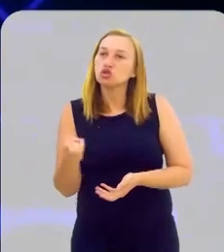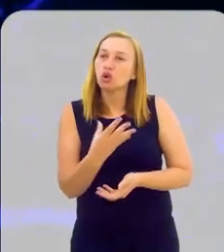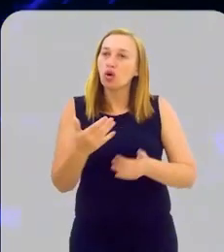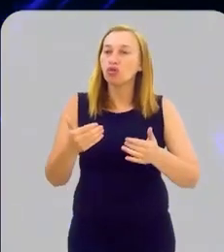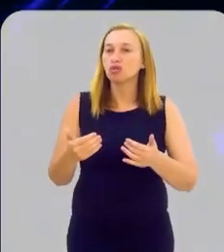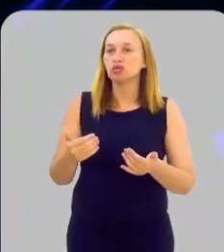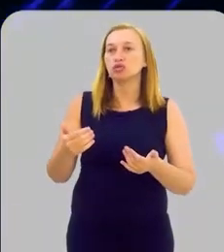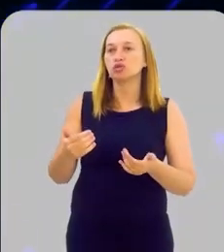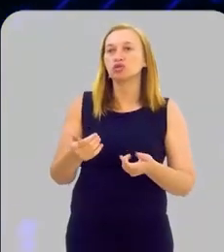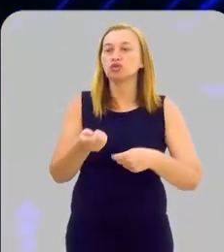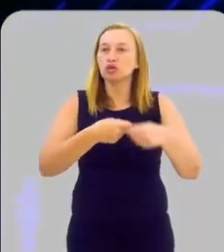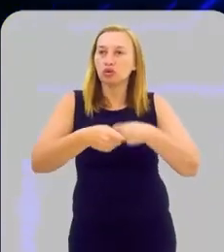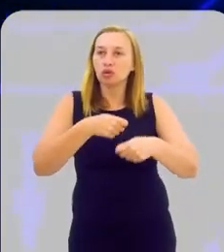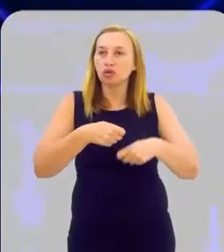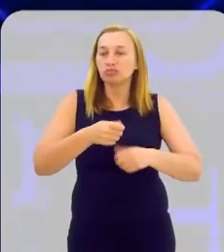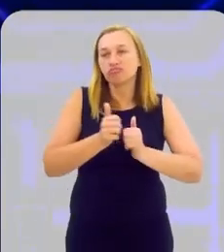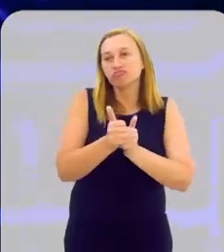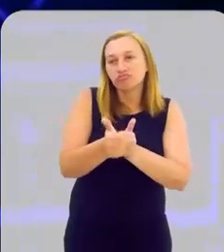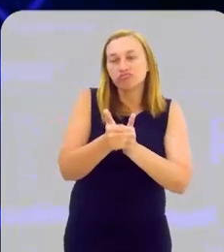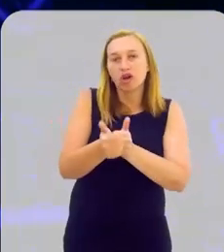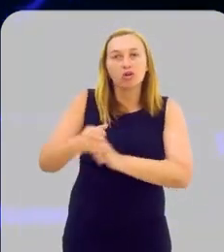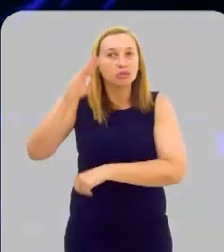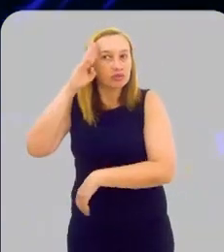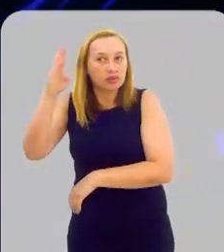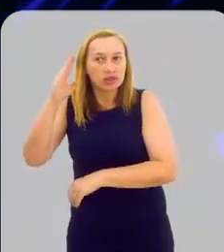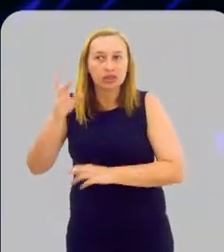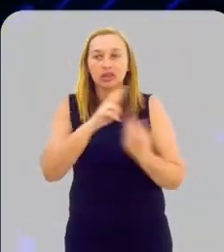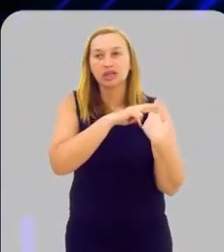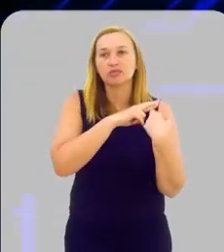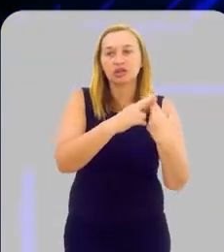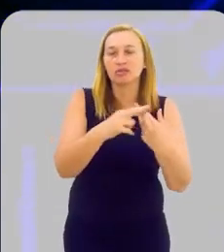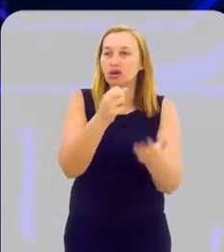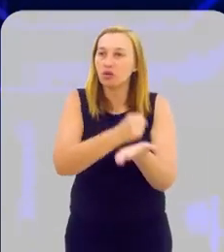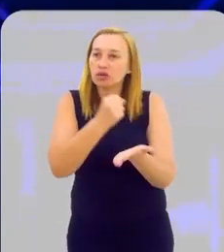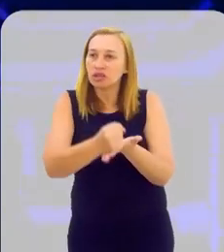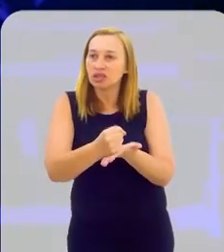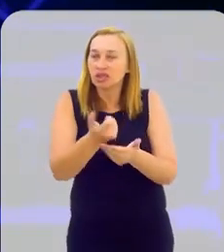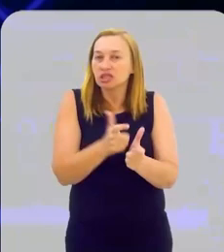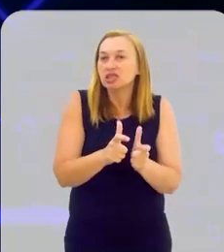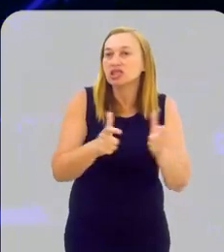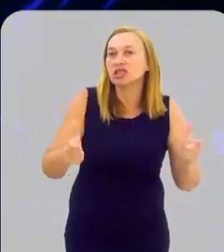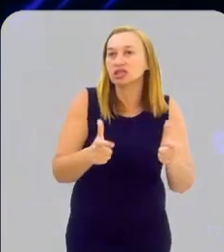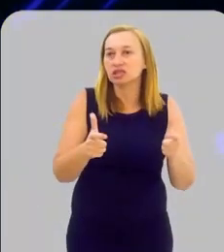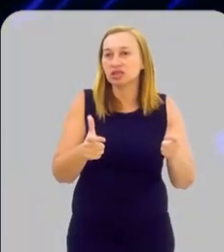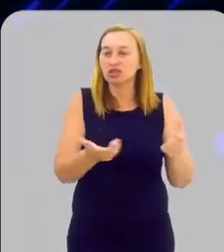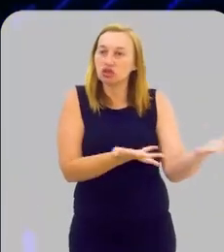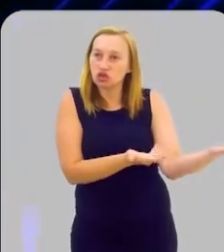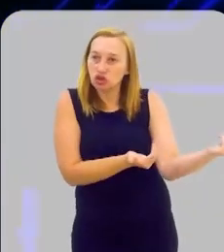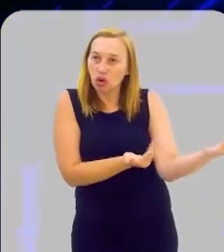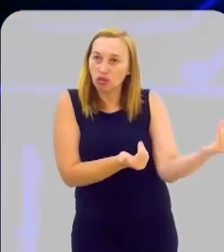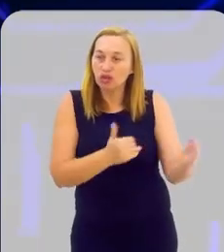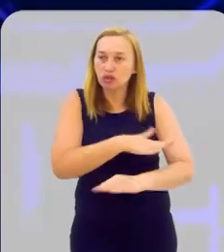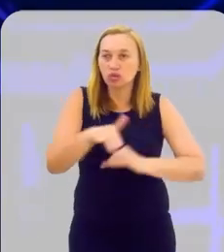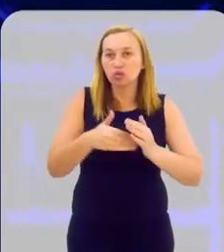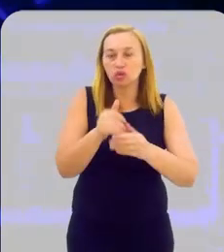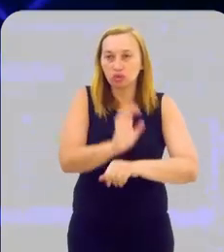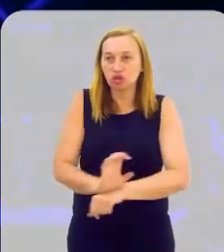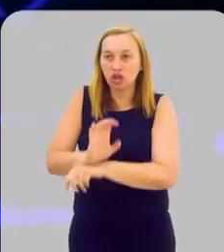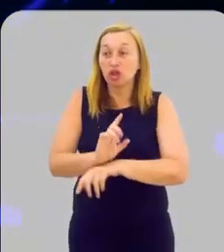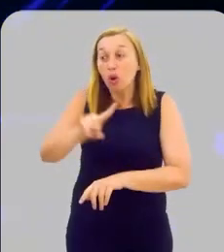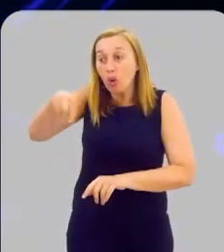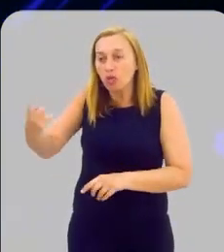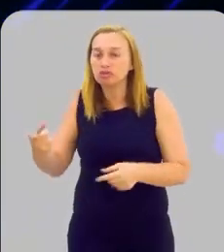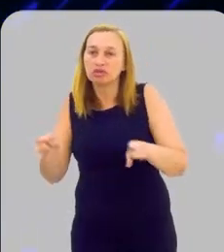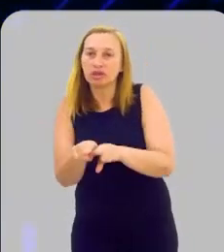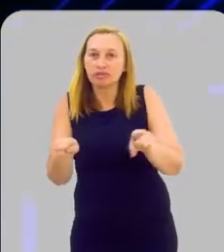estimular a abertura de novos negócios, principalmente nesse segmento responsável pela contratação de grande parte dos jovens em